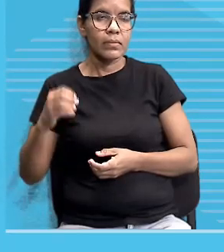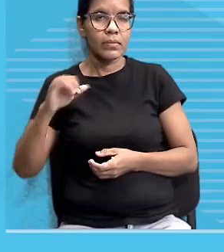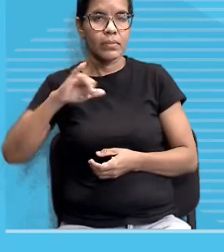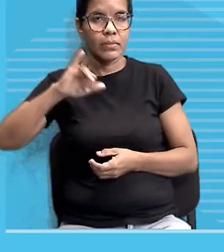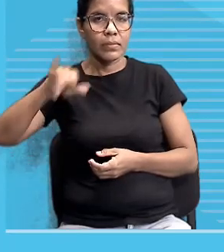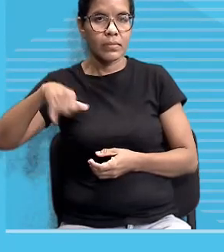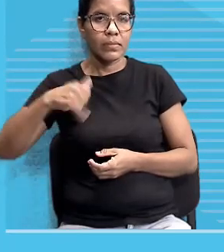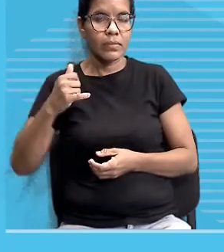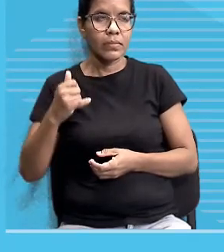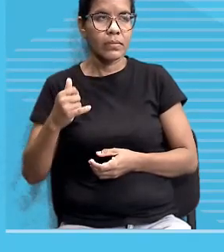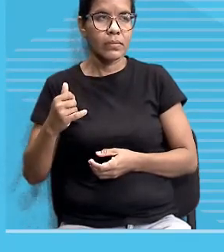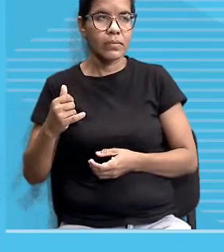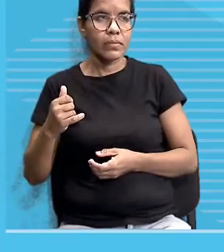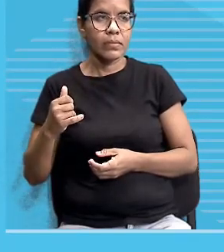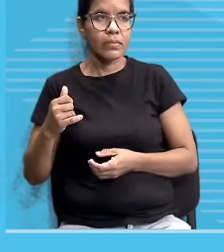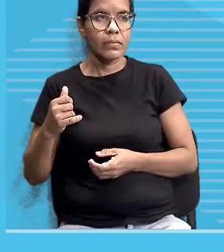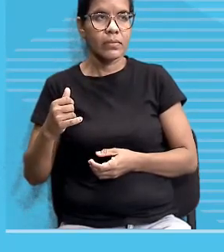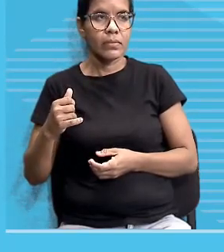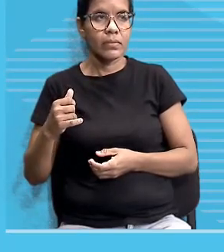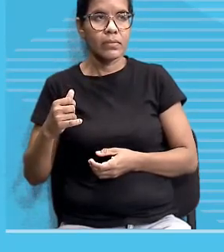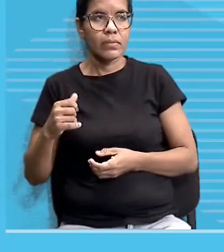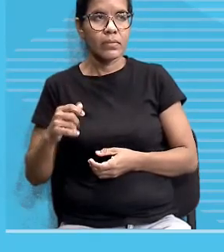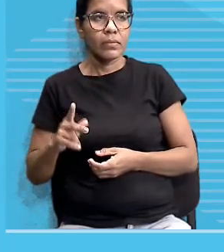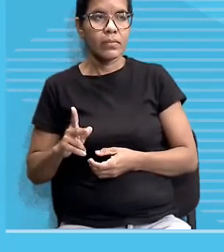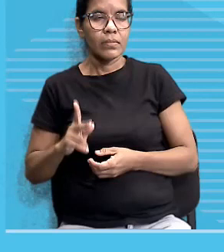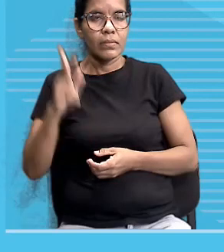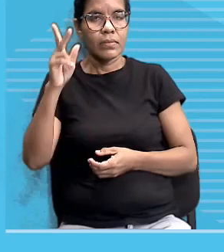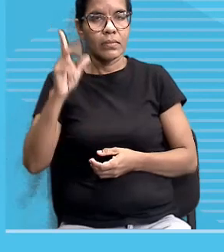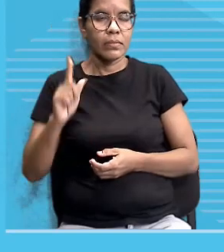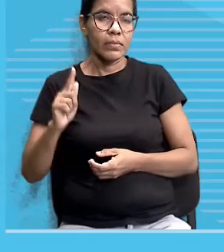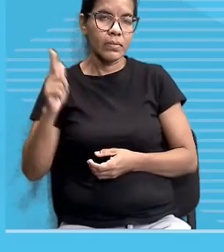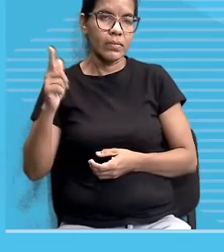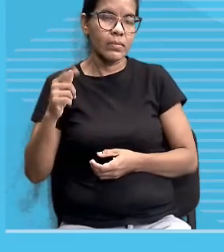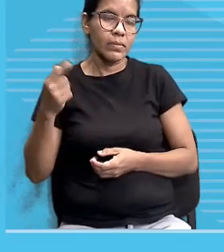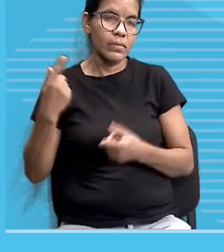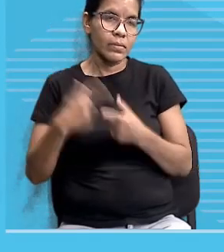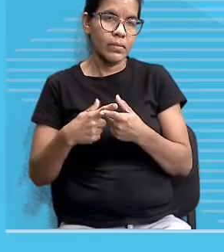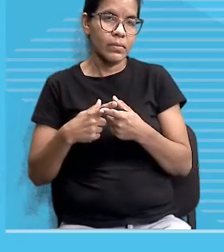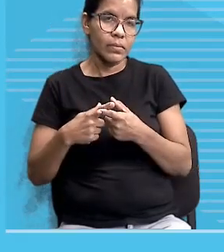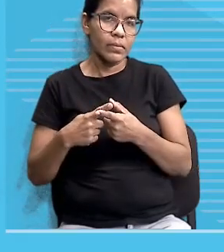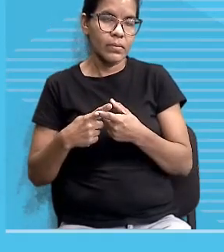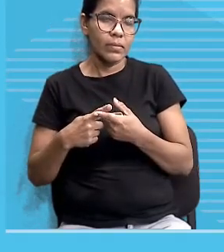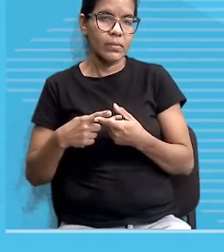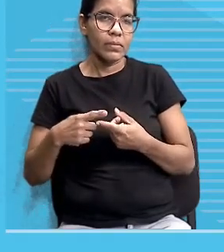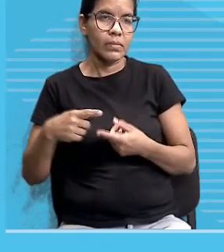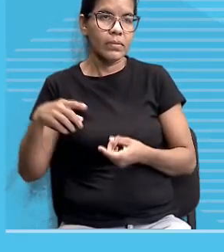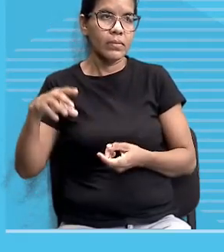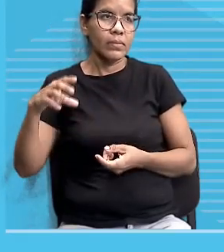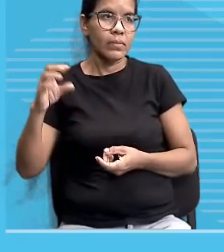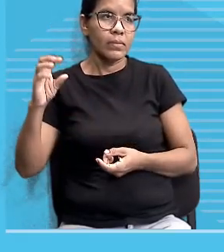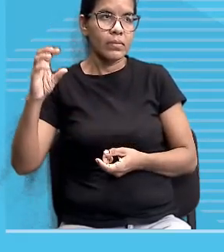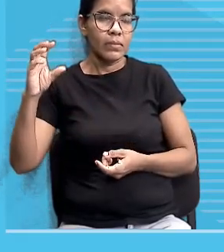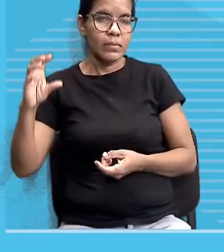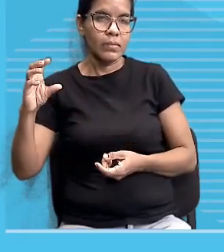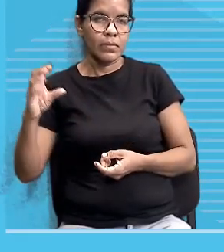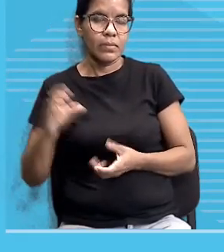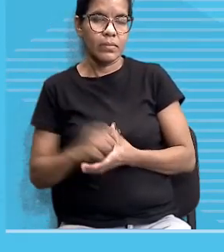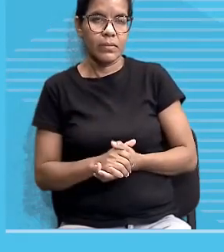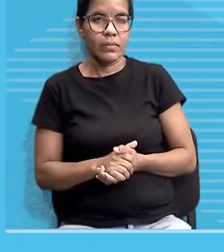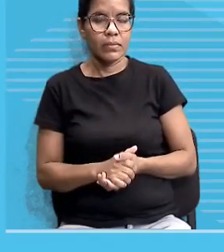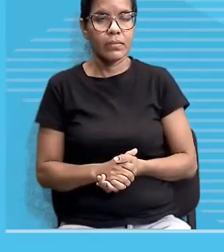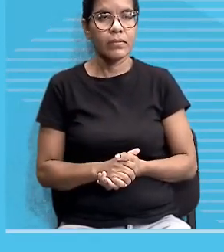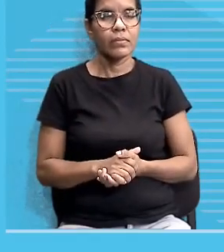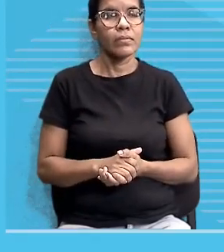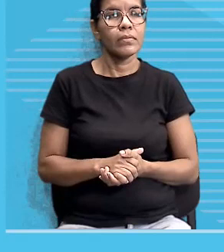em Jales por quilograma vezes graus Celsius olha